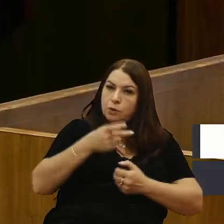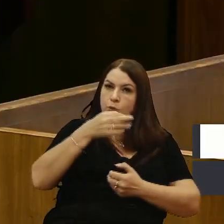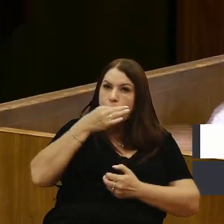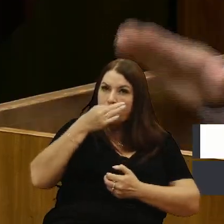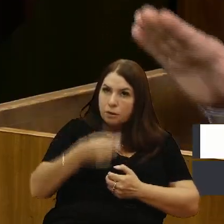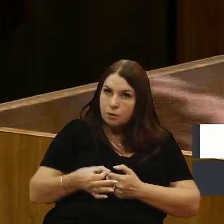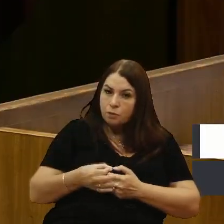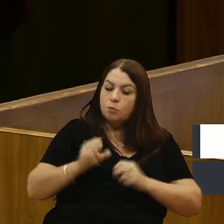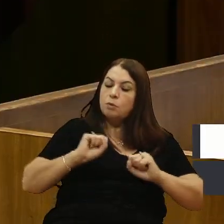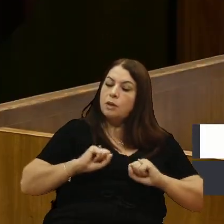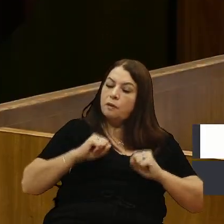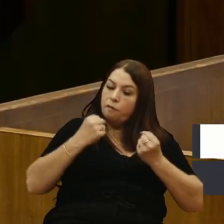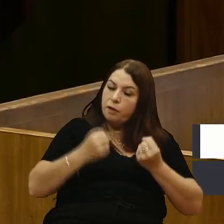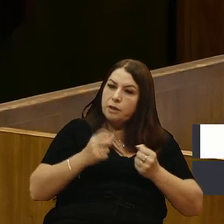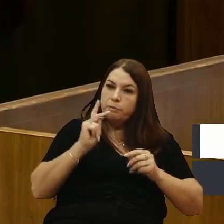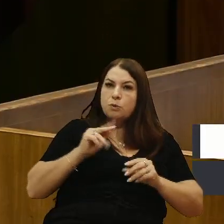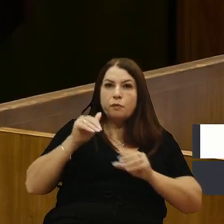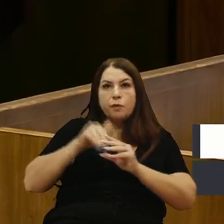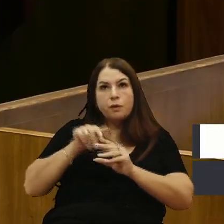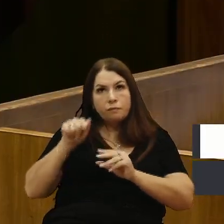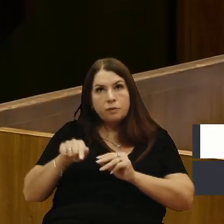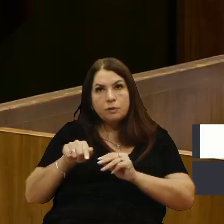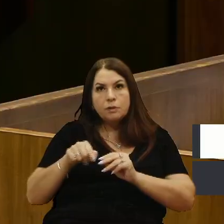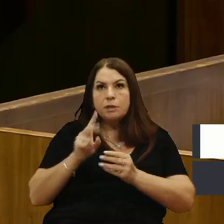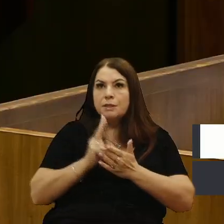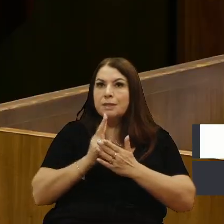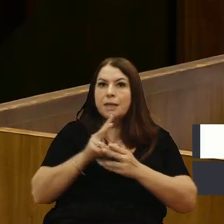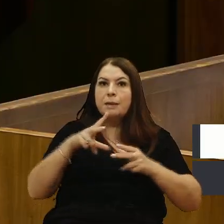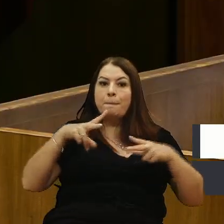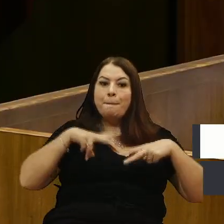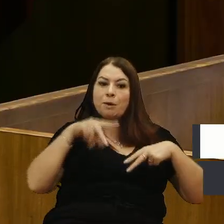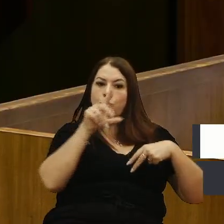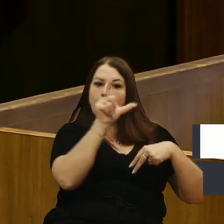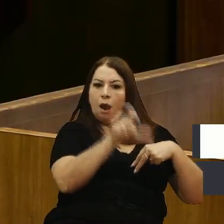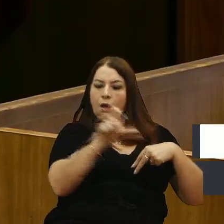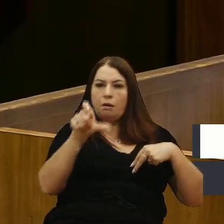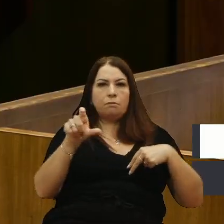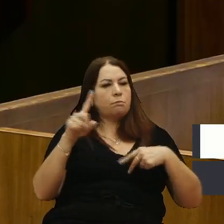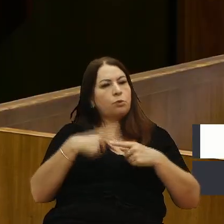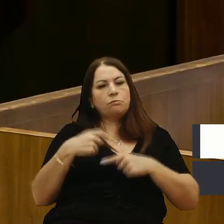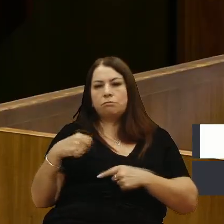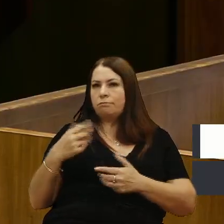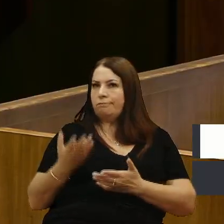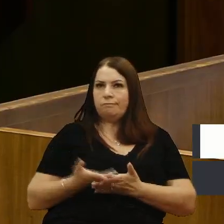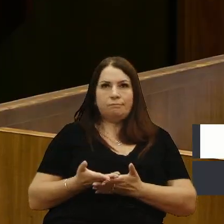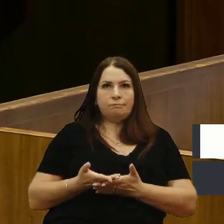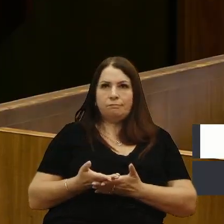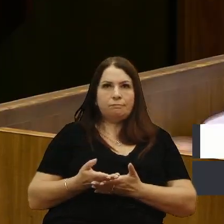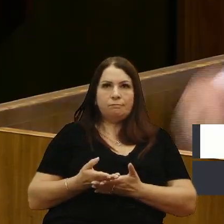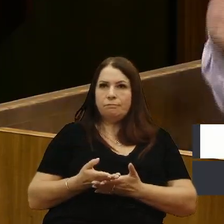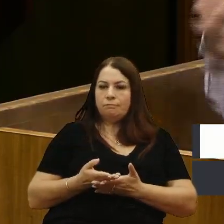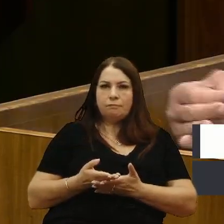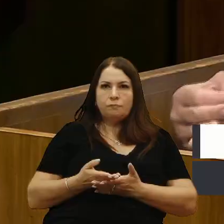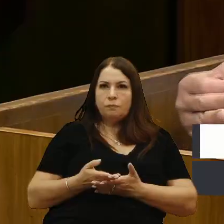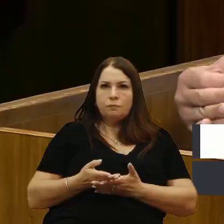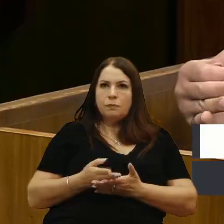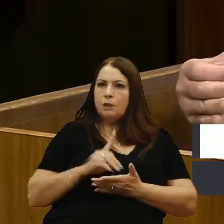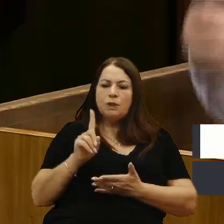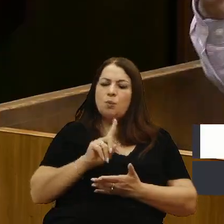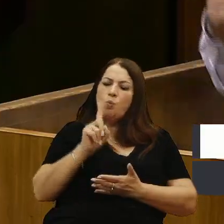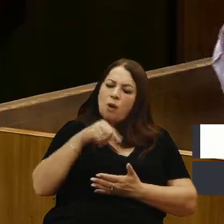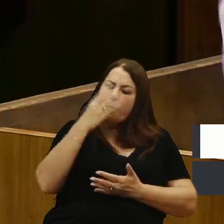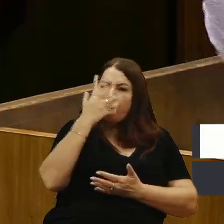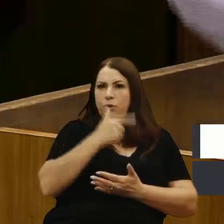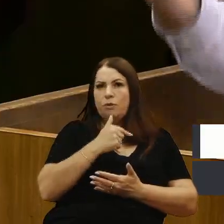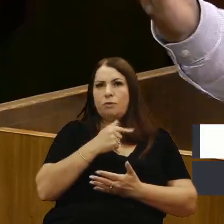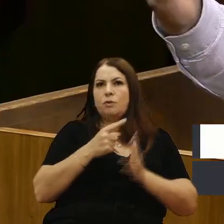opinião, defenda os seus eleitores, sem pessoalizar, porque não é necessário. Não é necessário, isso não é bonito.